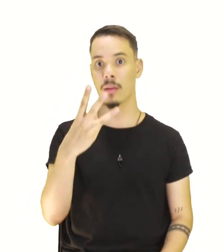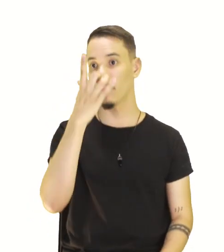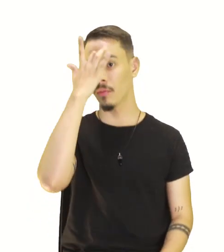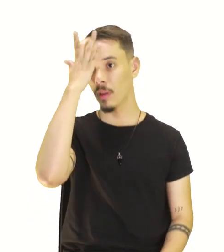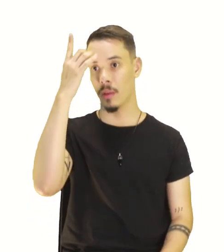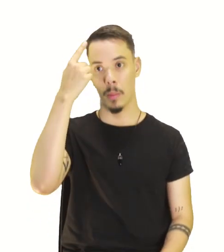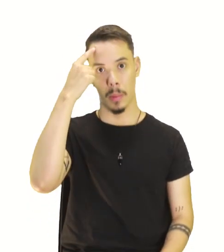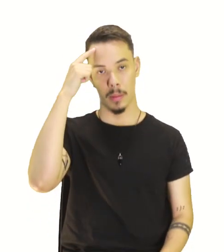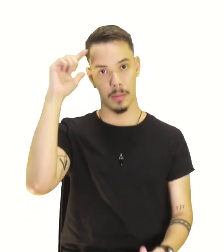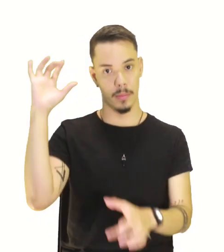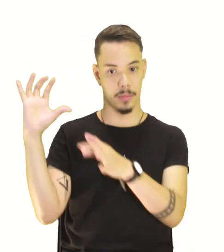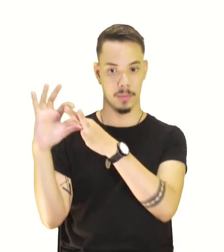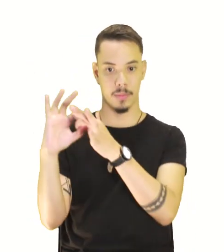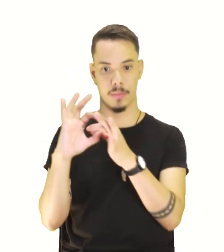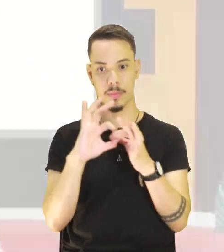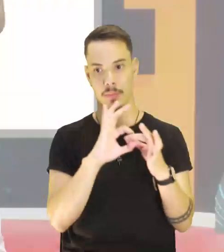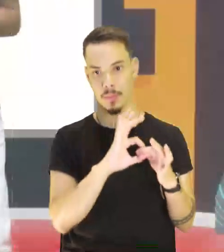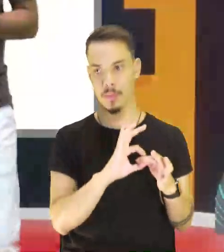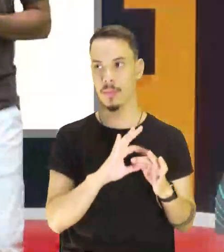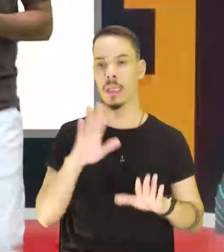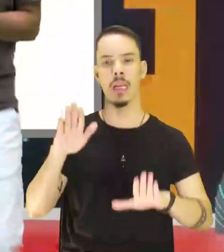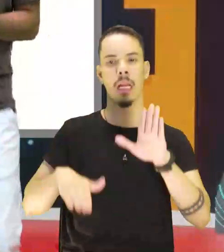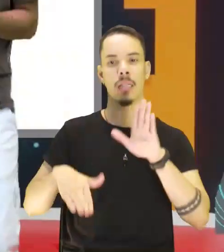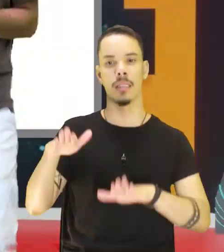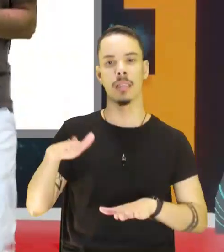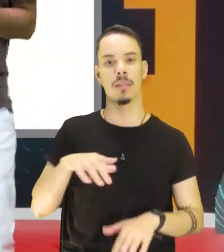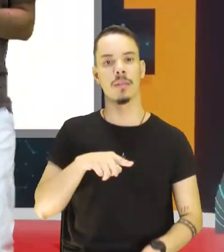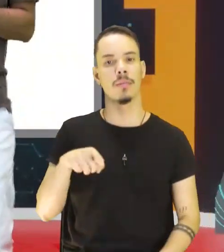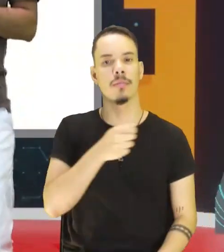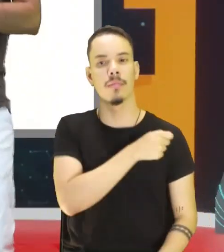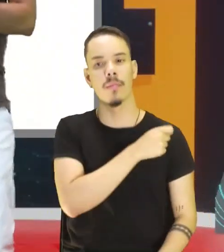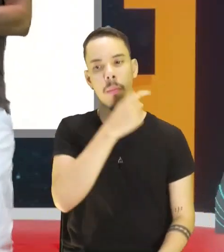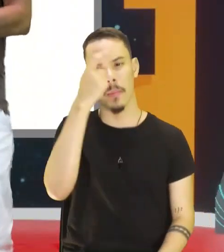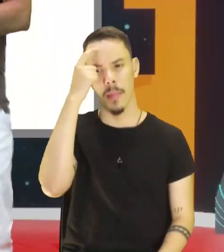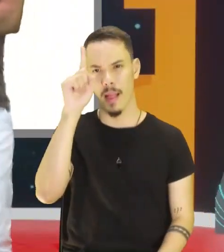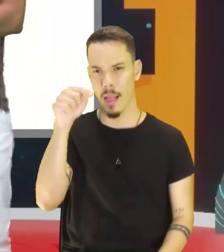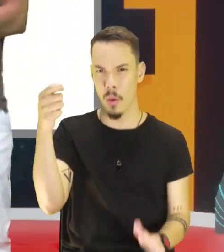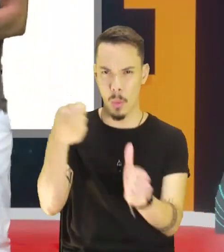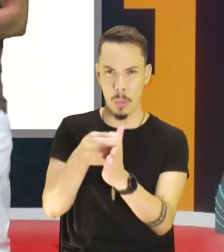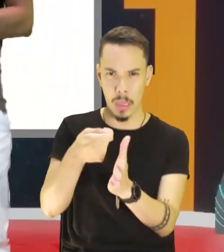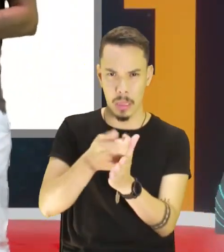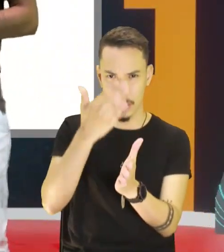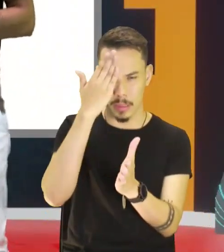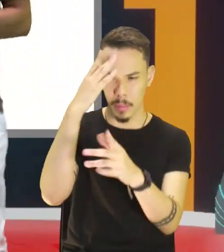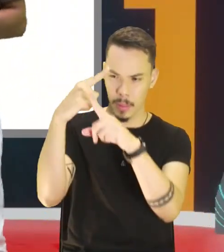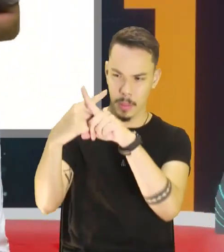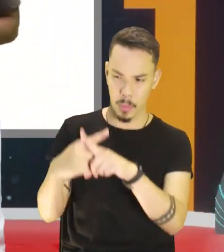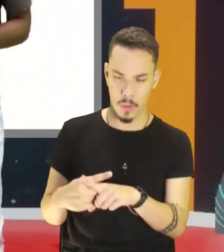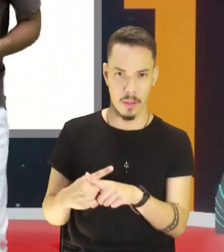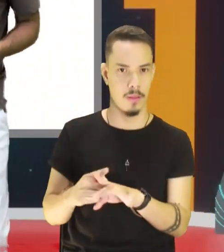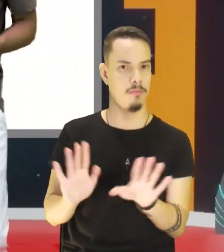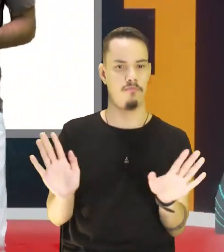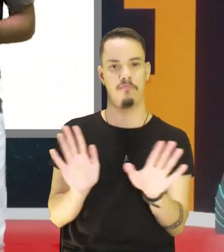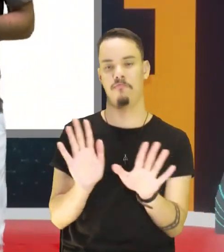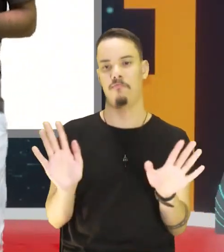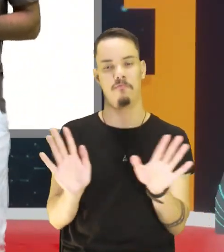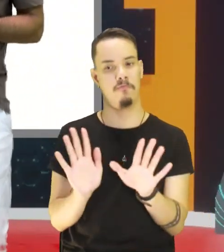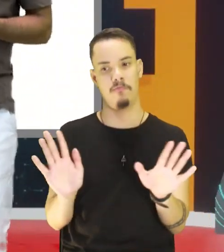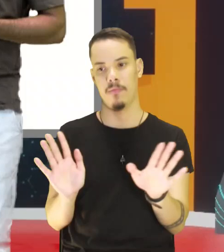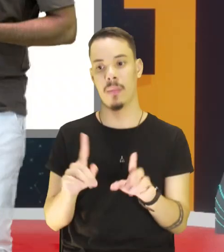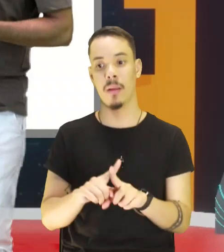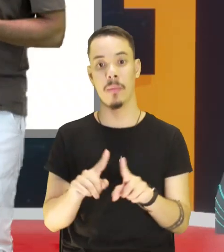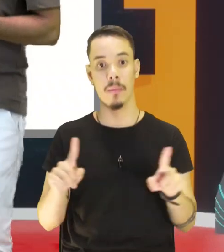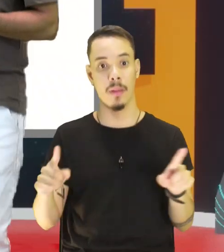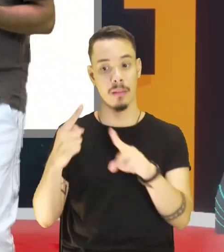só, às vezes o aluno fala assim, professor, mas é obrigado saber tabuada? Não, não é obrigado.